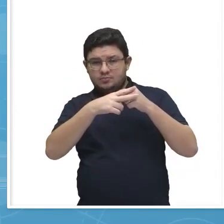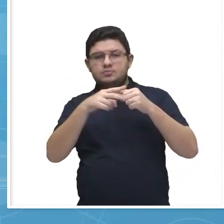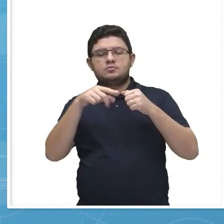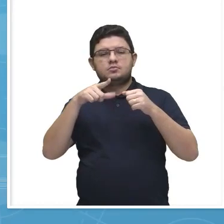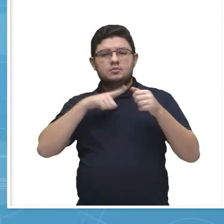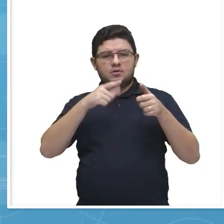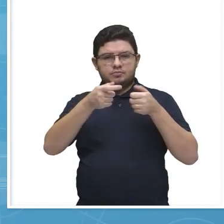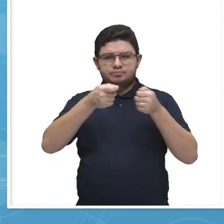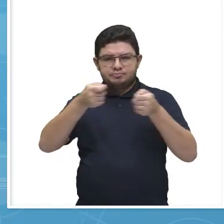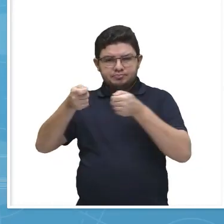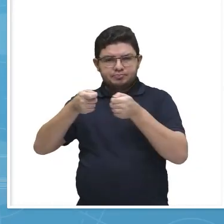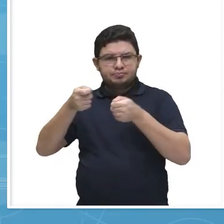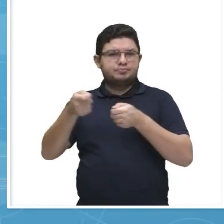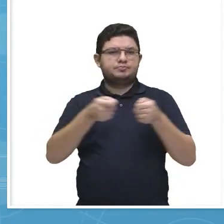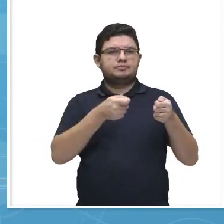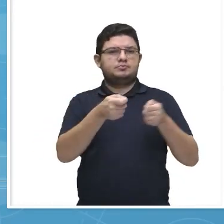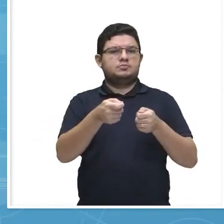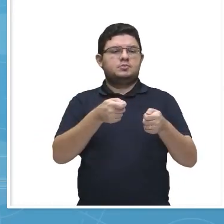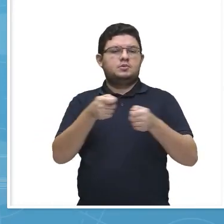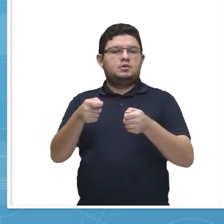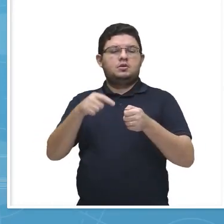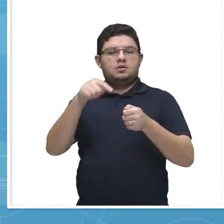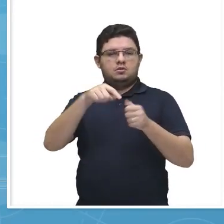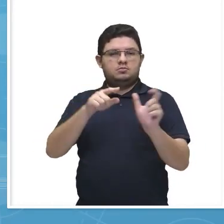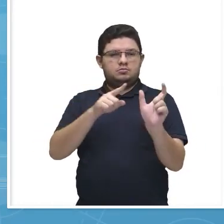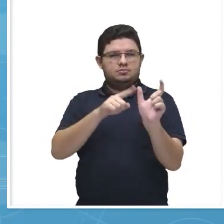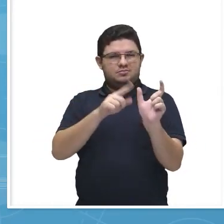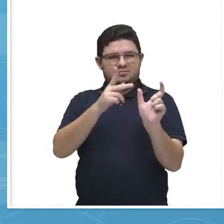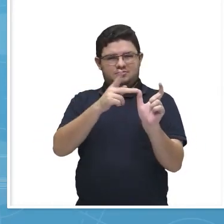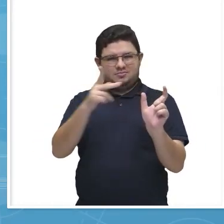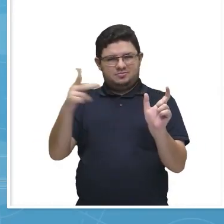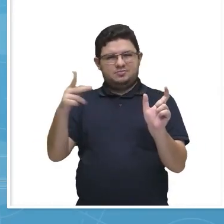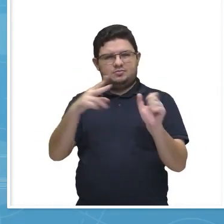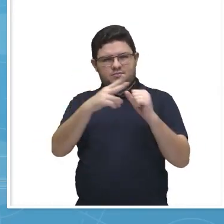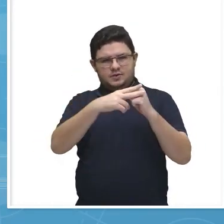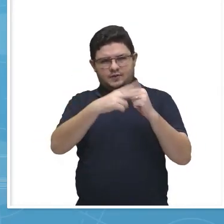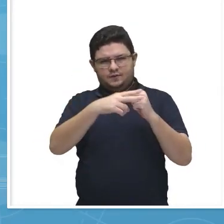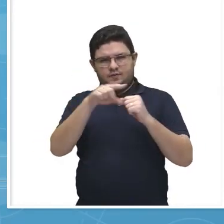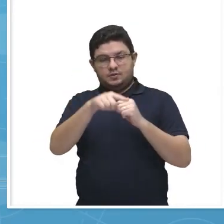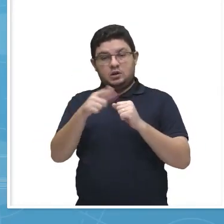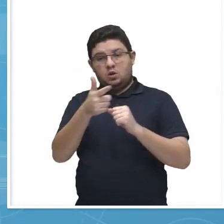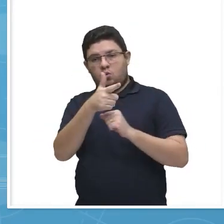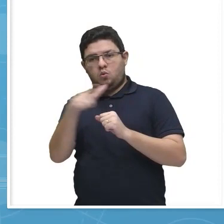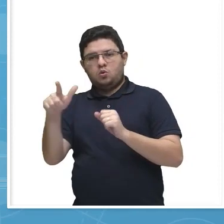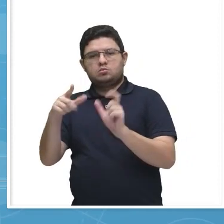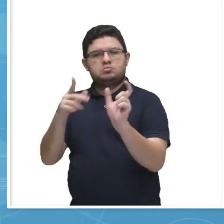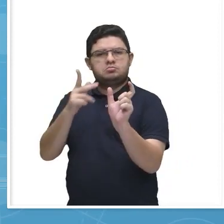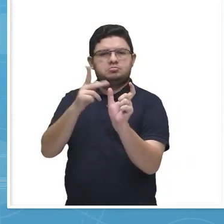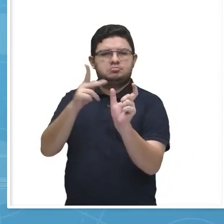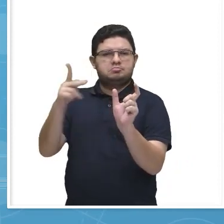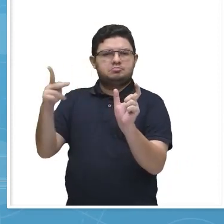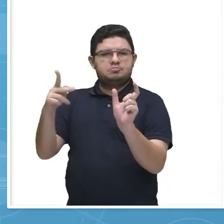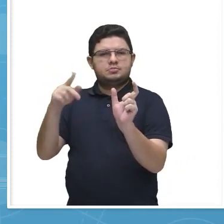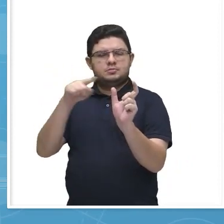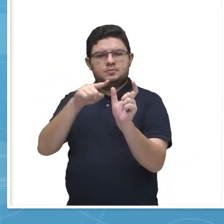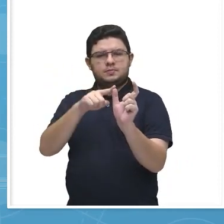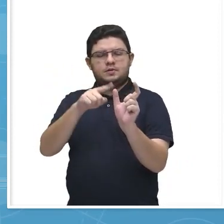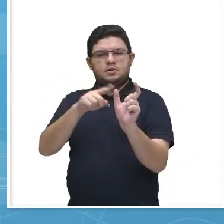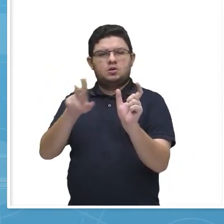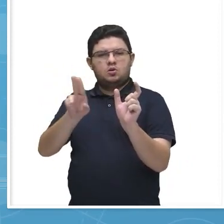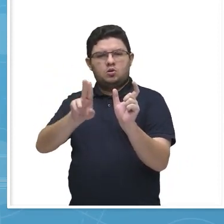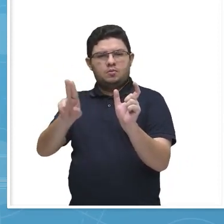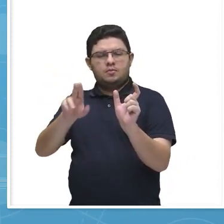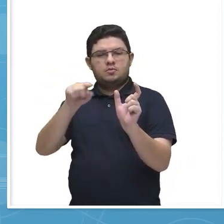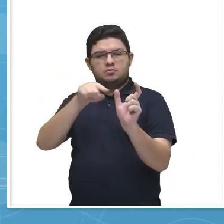ação e ele vai aparecer no núcleo dos predicados verbais. Verbo não significativo, ele vai expressar estado e ele